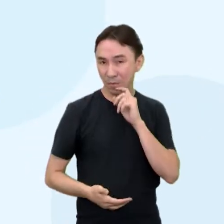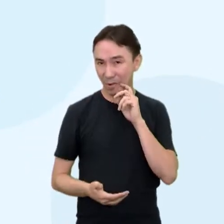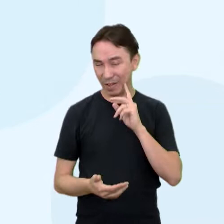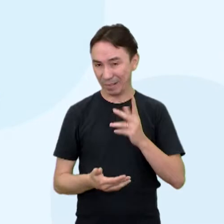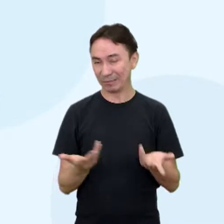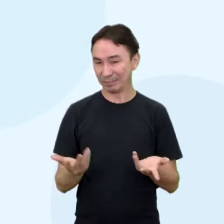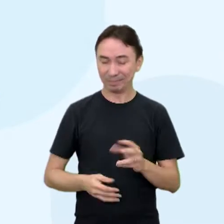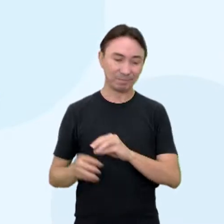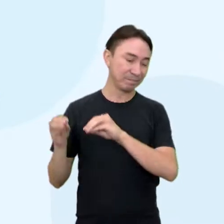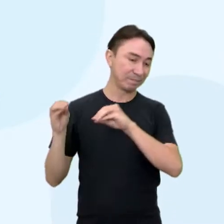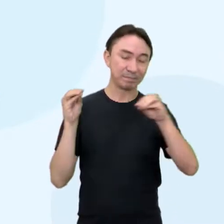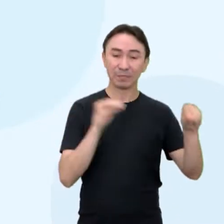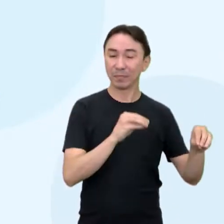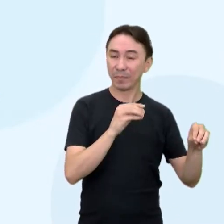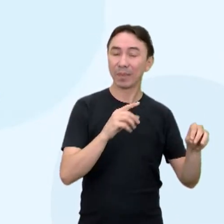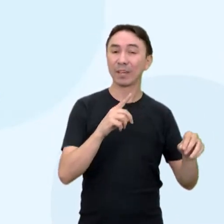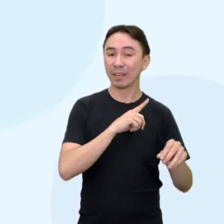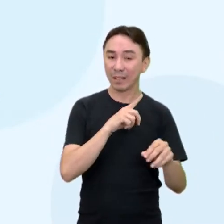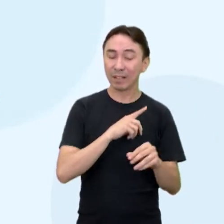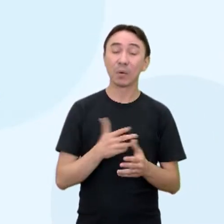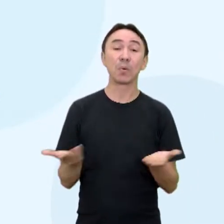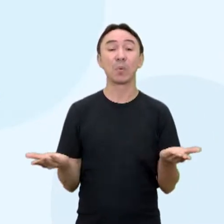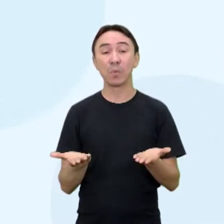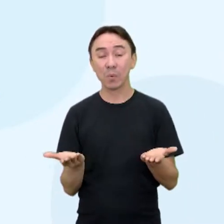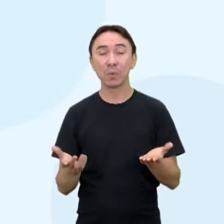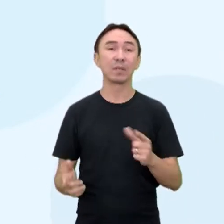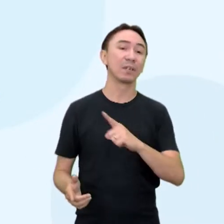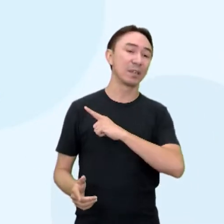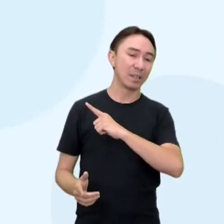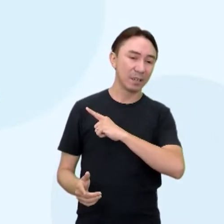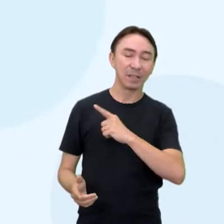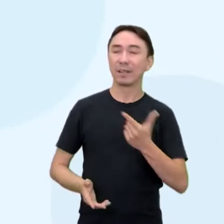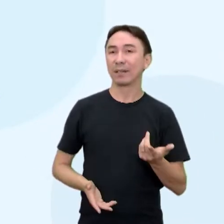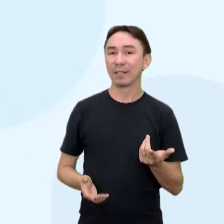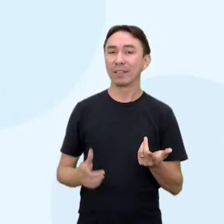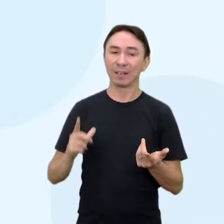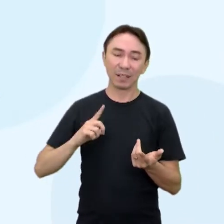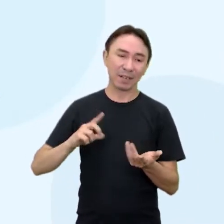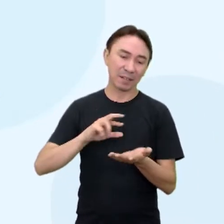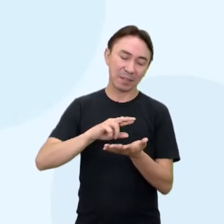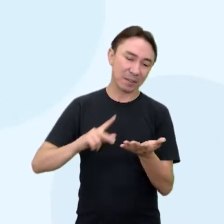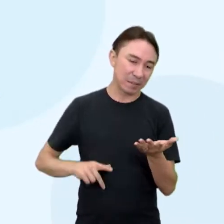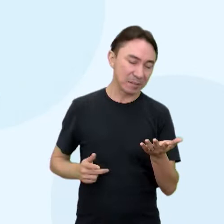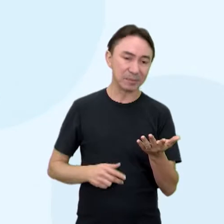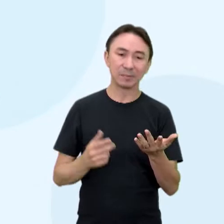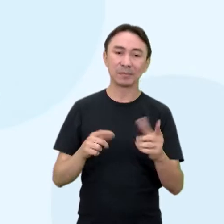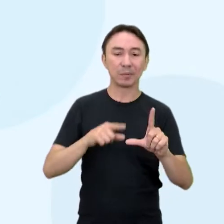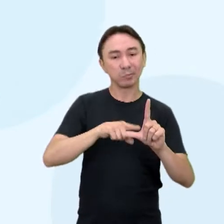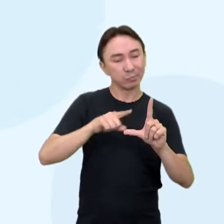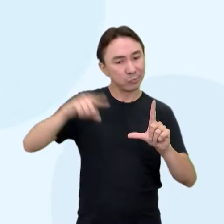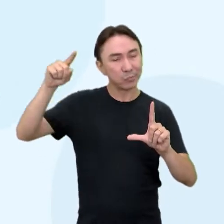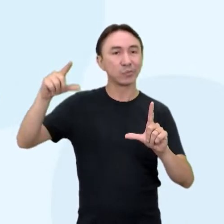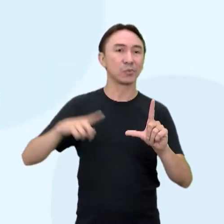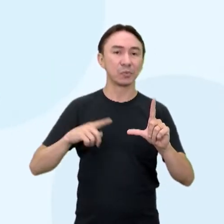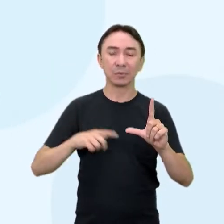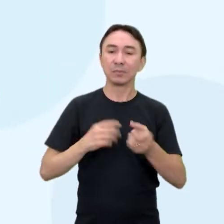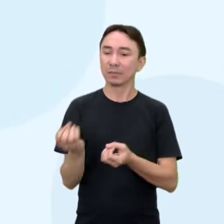básicas, que é analisar e comparar indicadores de emprego, trabalho e renda em diferentes espaços, escalas e